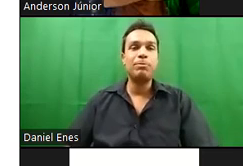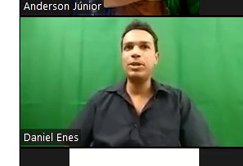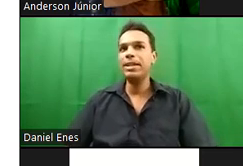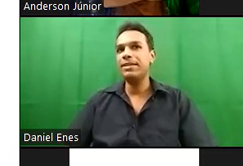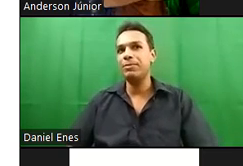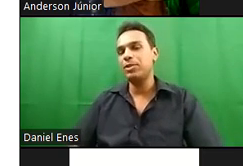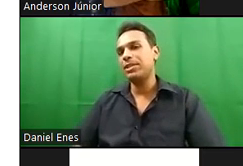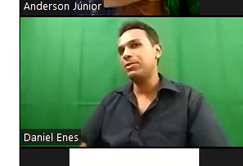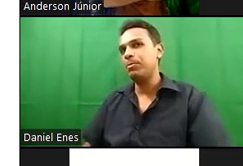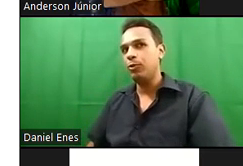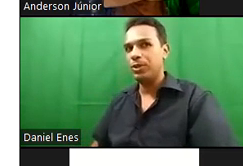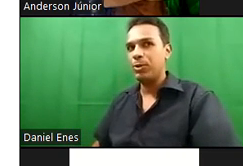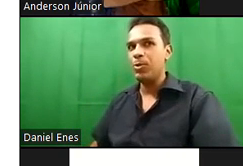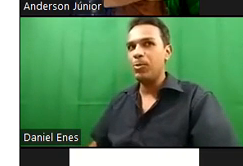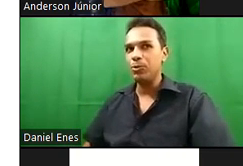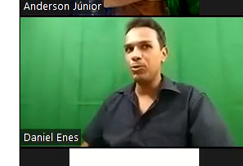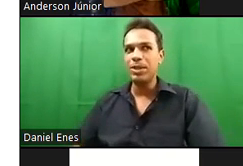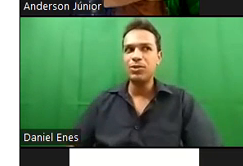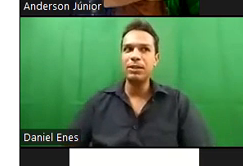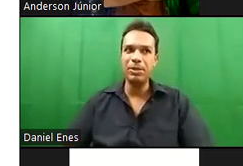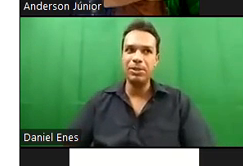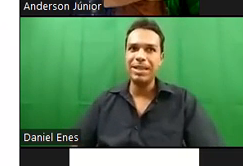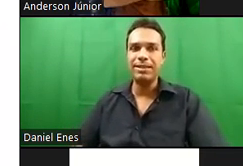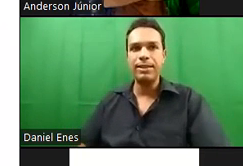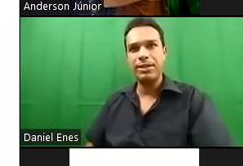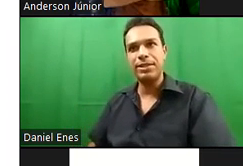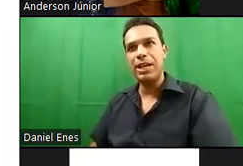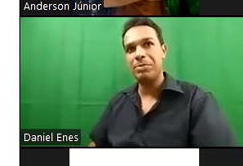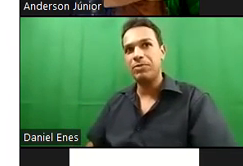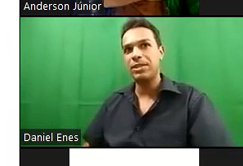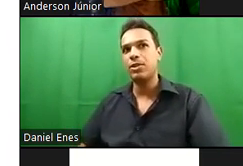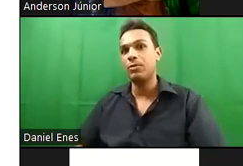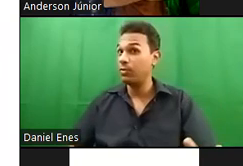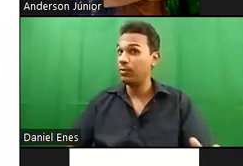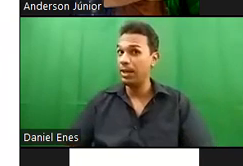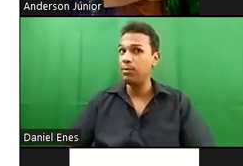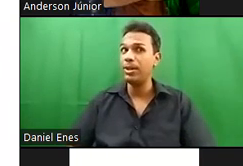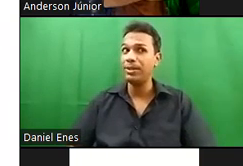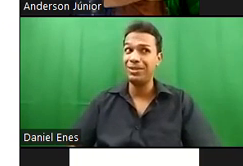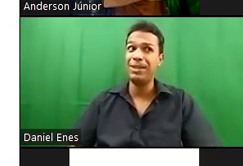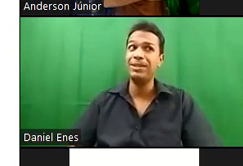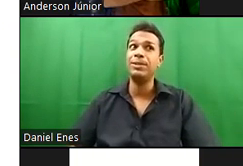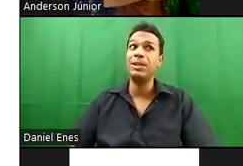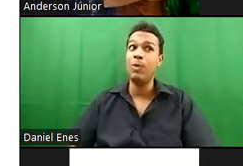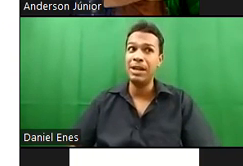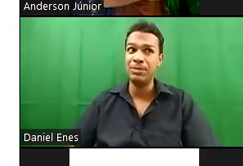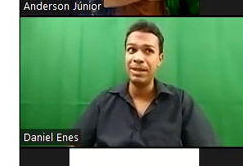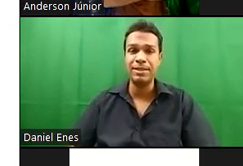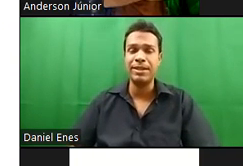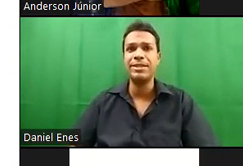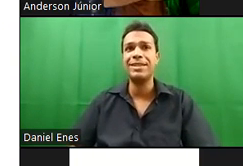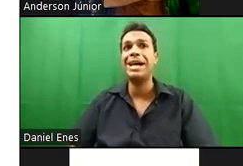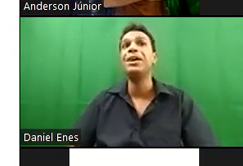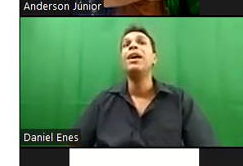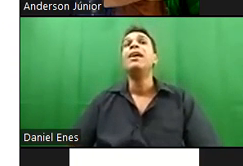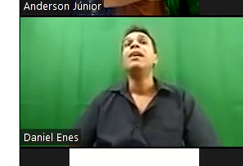brasileira? Porque assim, vocês ouviram eu no começo falando língua brasileira de sinais, mas vocês talvez vão ver repórteres falando linguagem brasileira